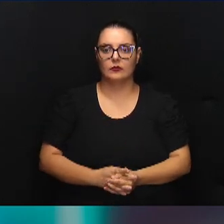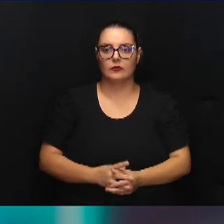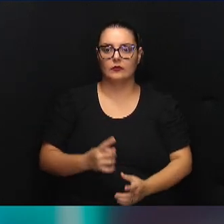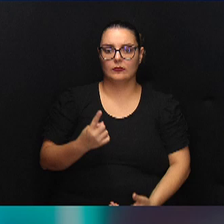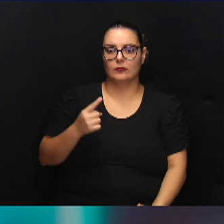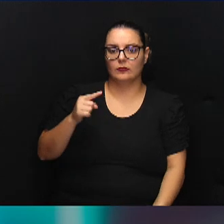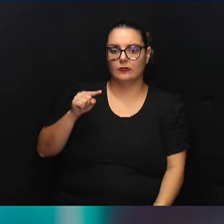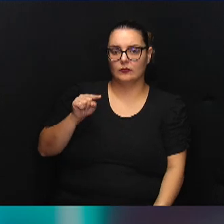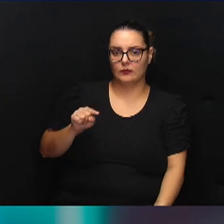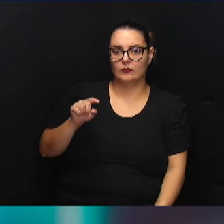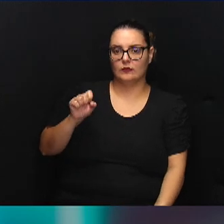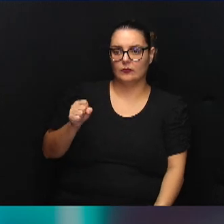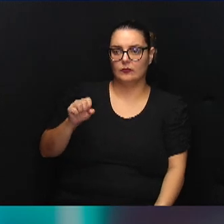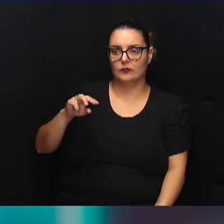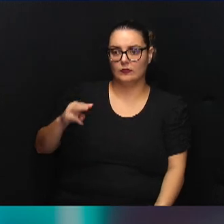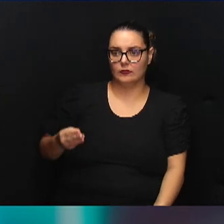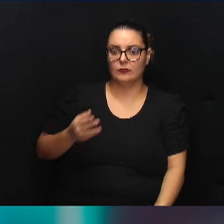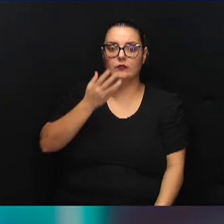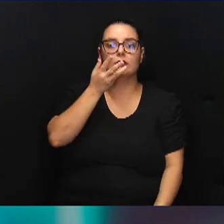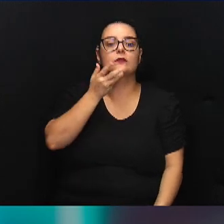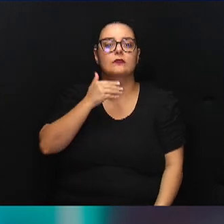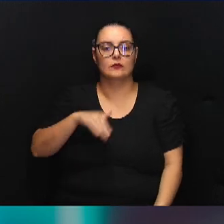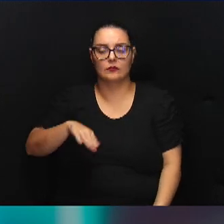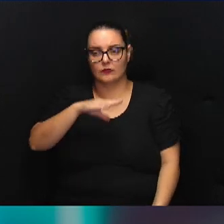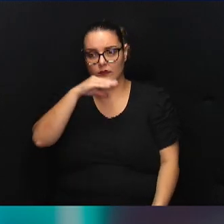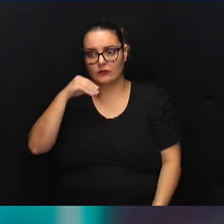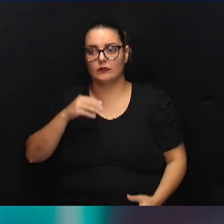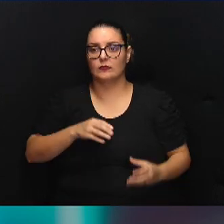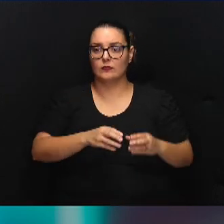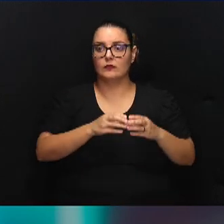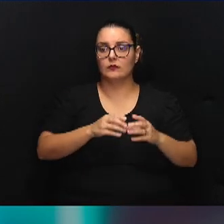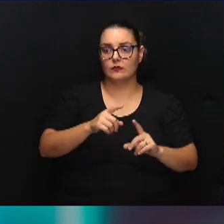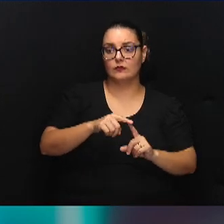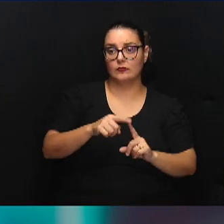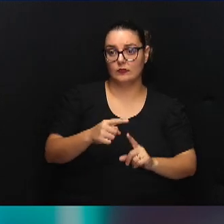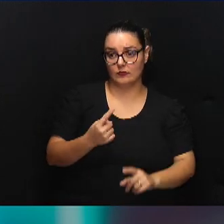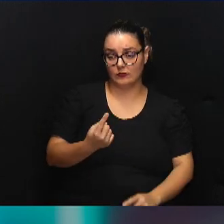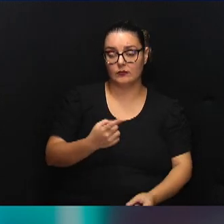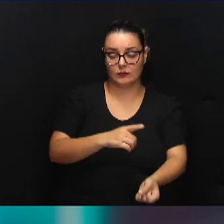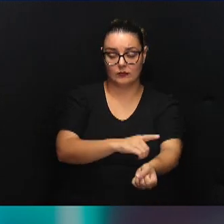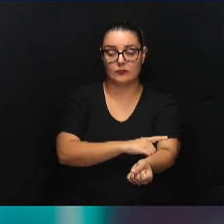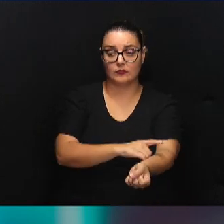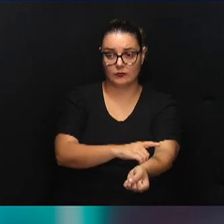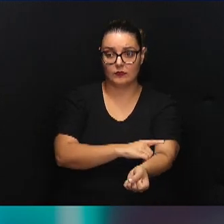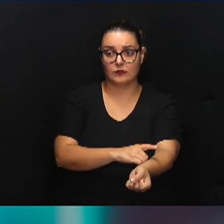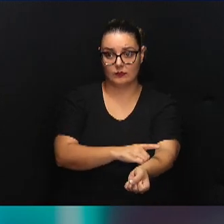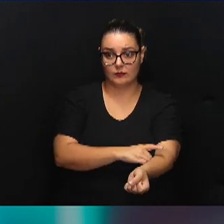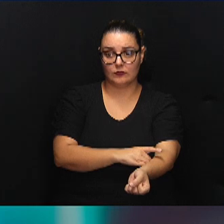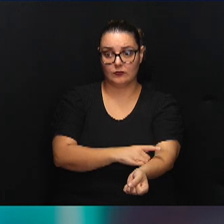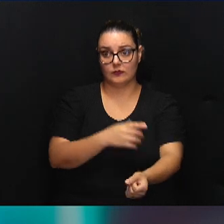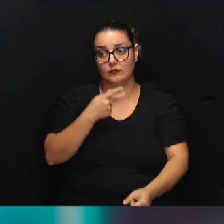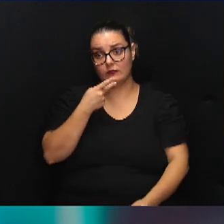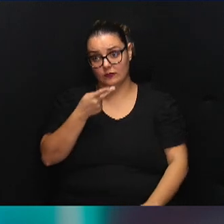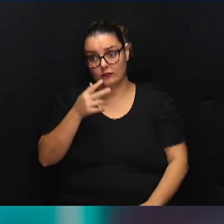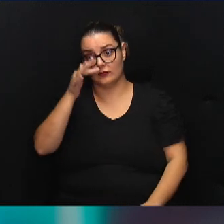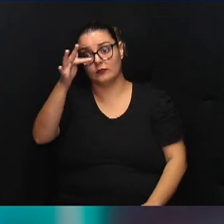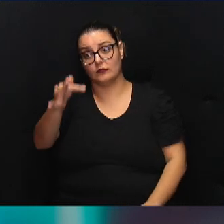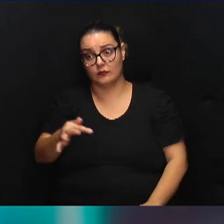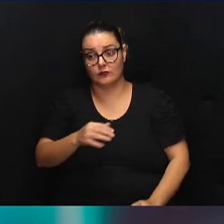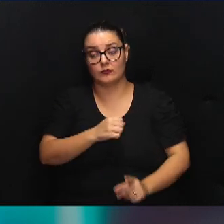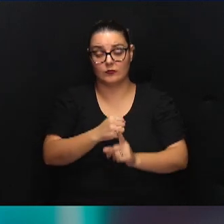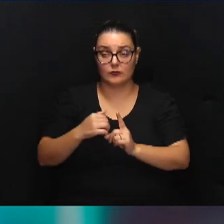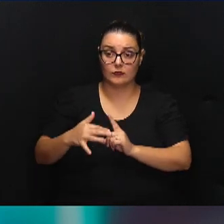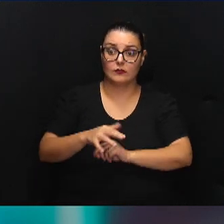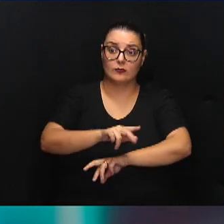1,8 milhões de pessoas são crianças e adolescentes convivendo com diabetes tipo 1. A gente está falando do futuro da sociedade.